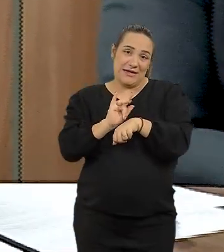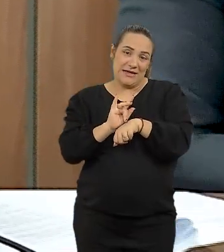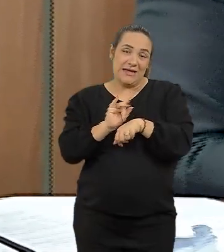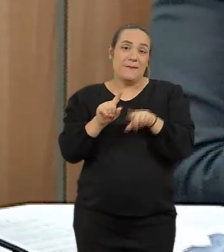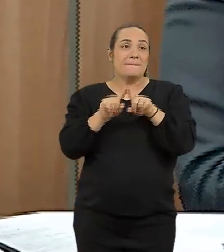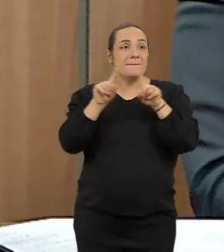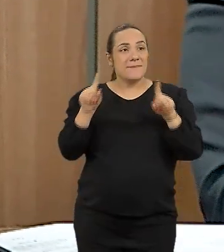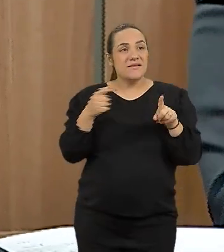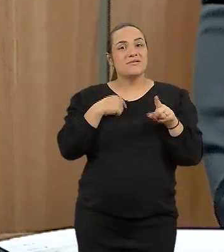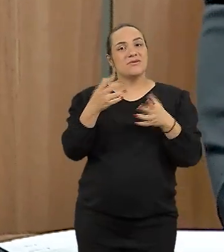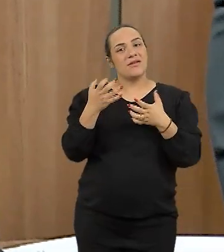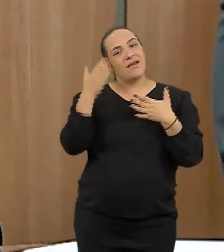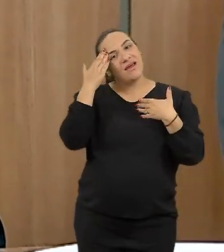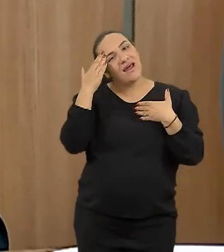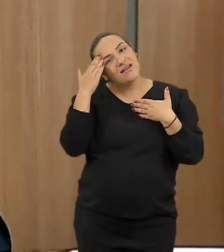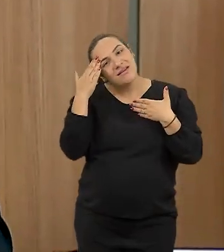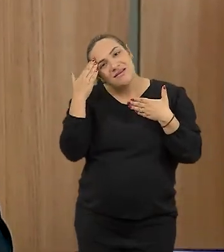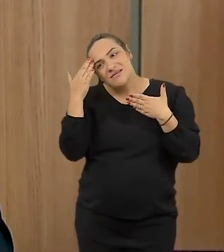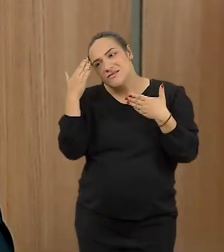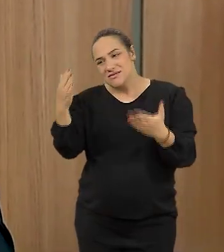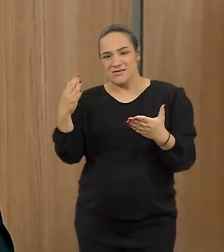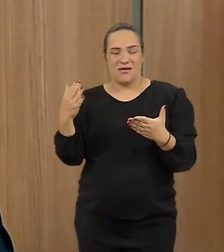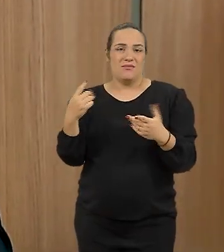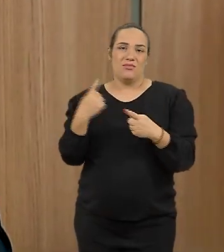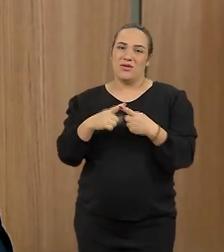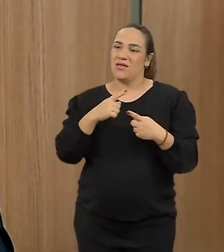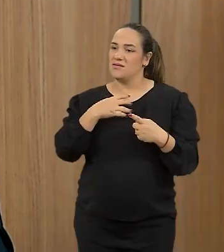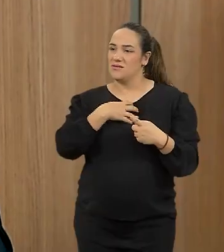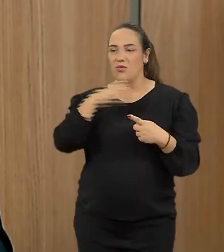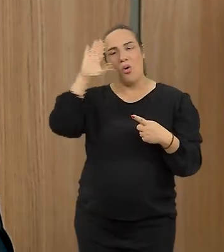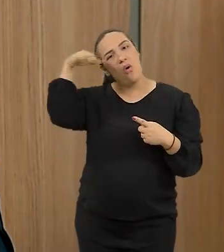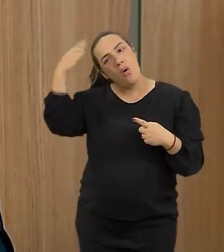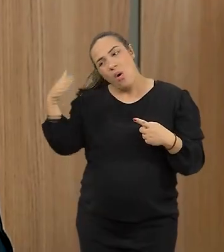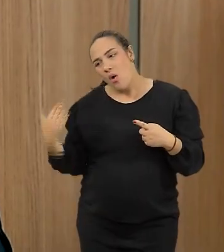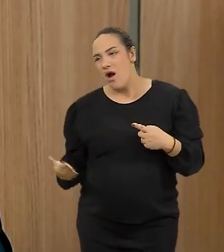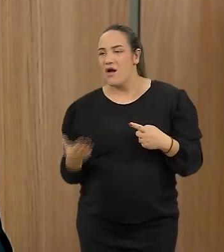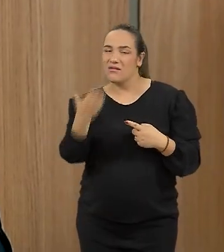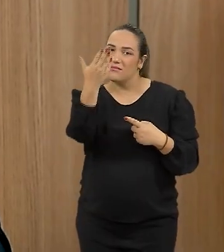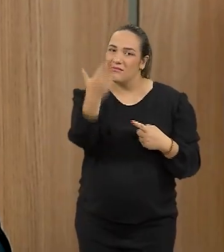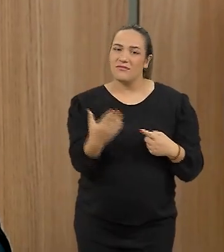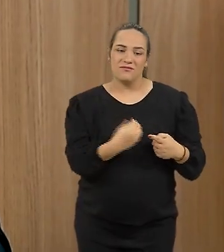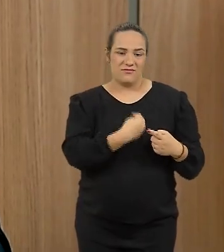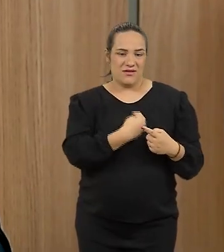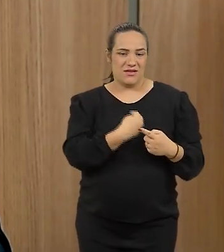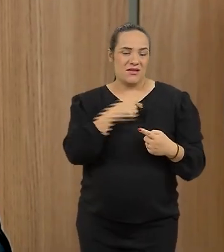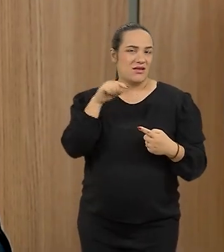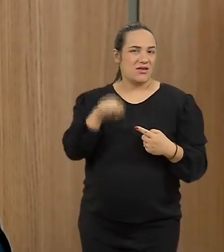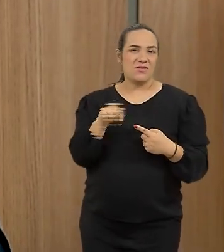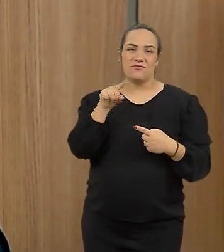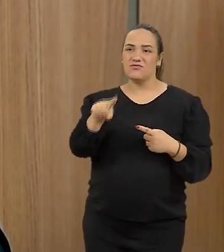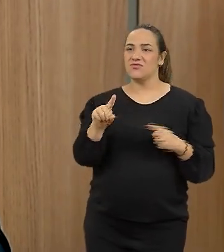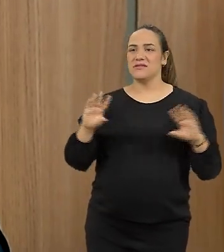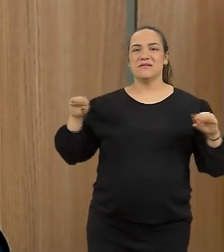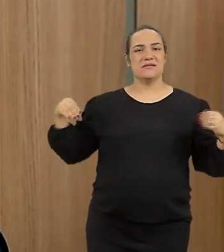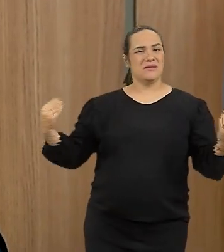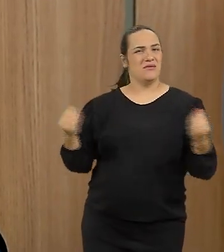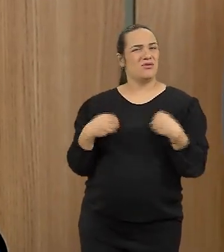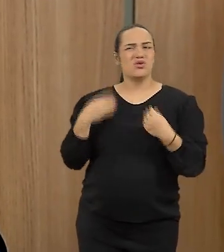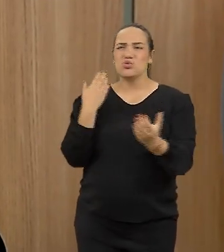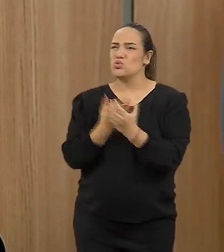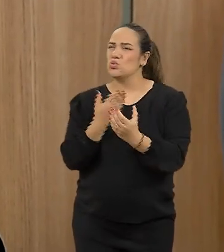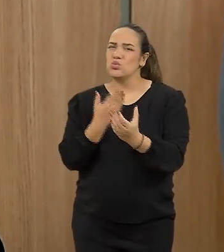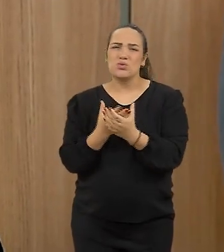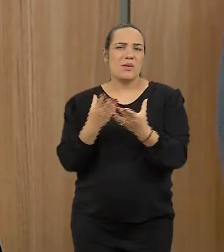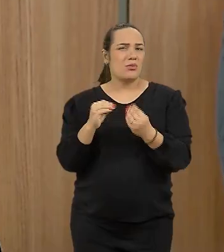tempo já esgotou. Eu queria agradecer a honra de tê-lo aqui, um membro do Poder Judiciário,